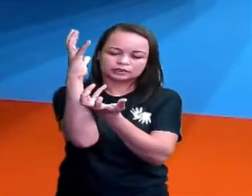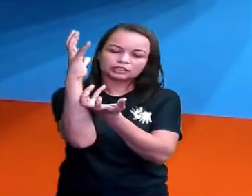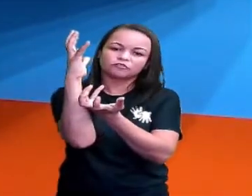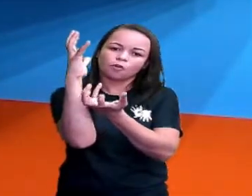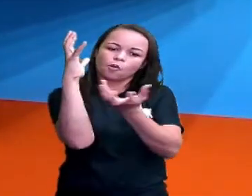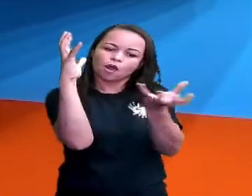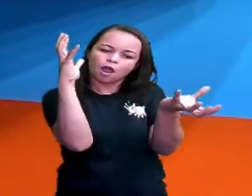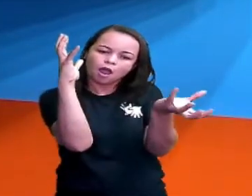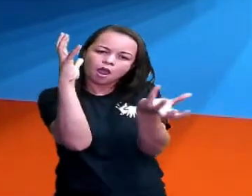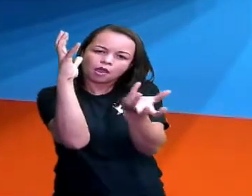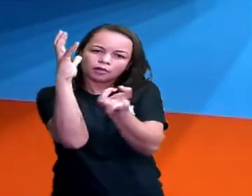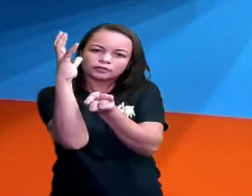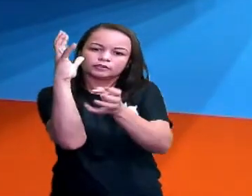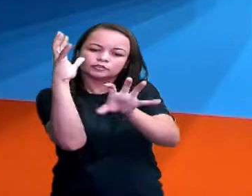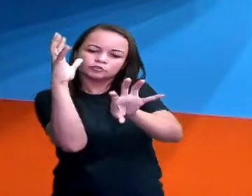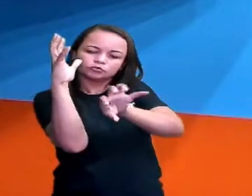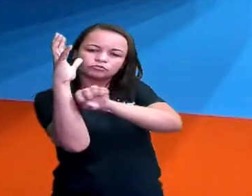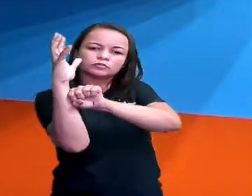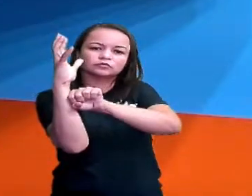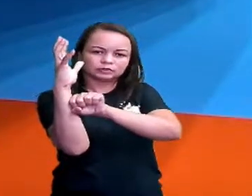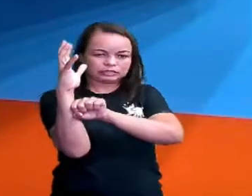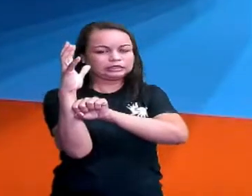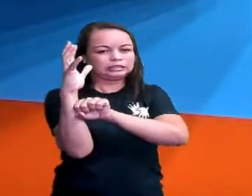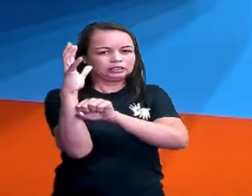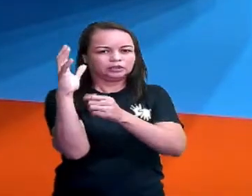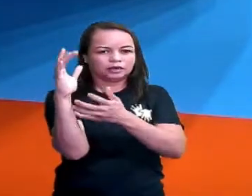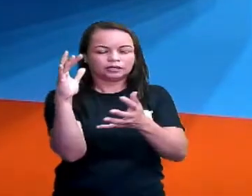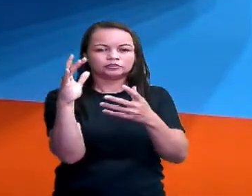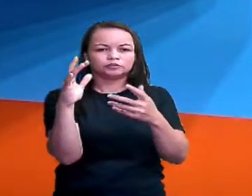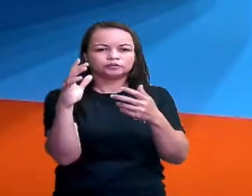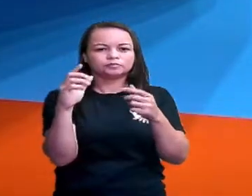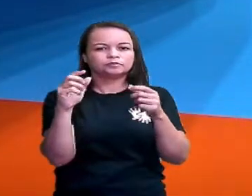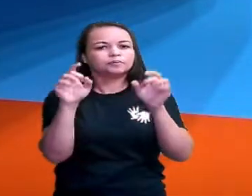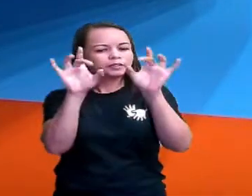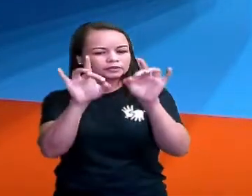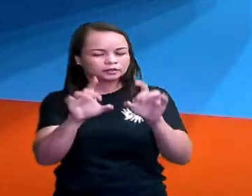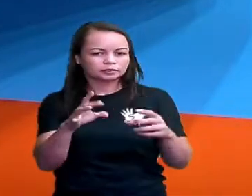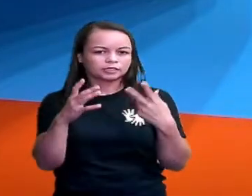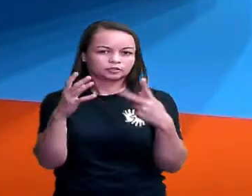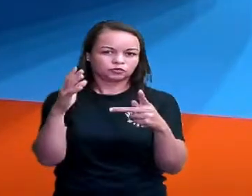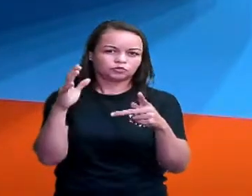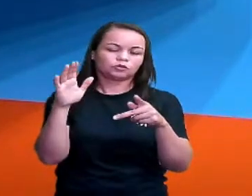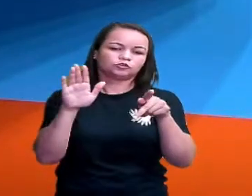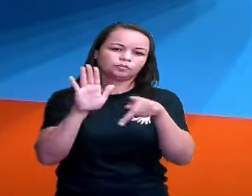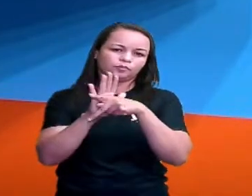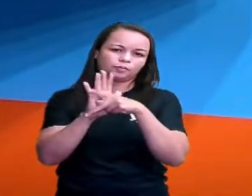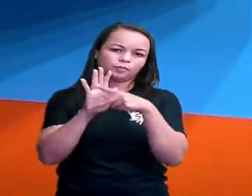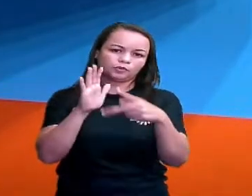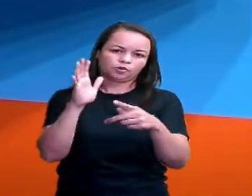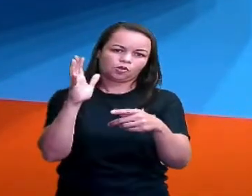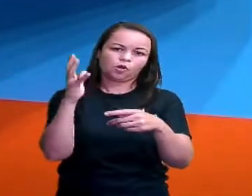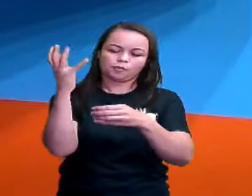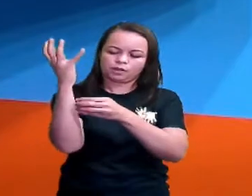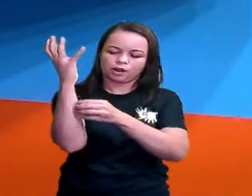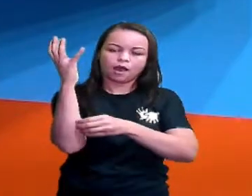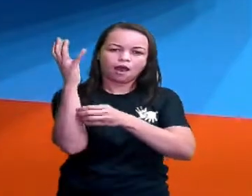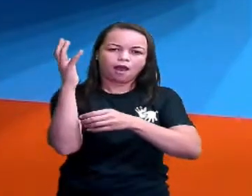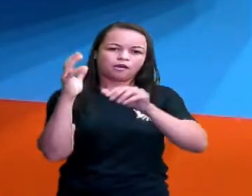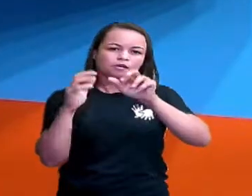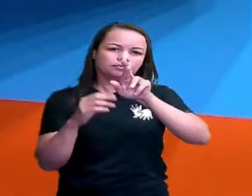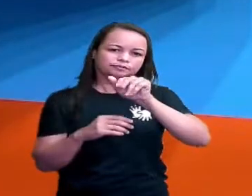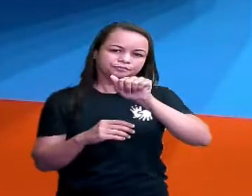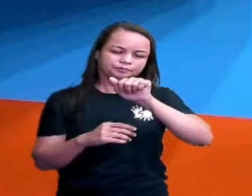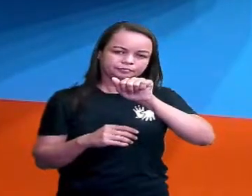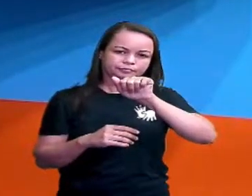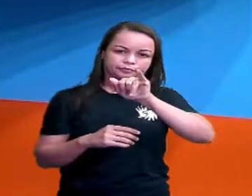certo? Através de especializações que as suas raízes vão apresentar, tá certo? Já que elas não estão